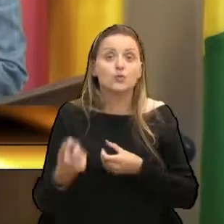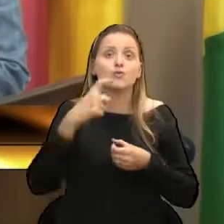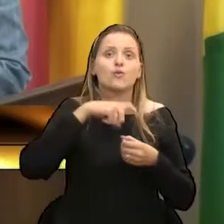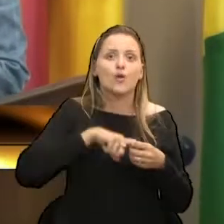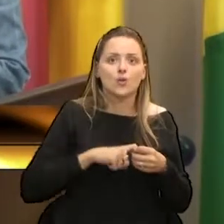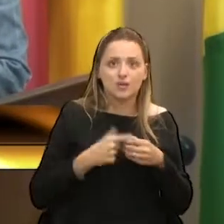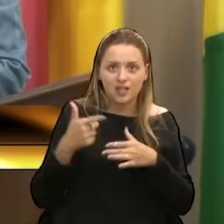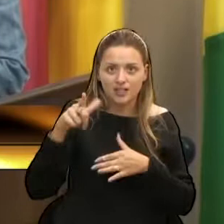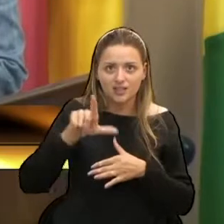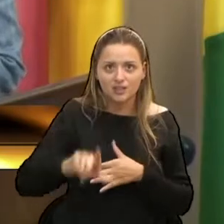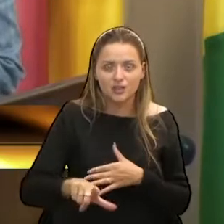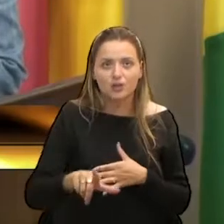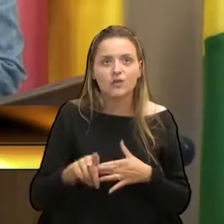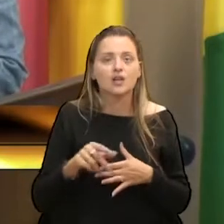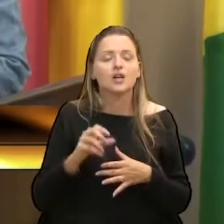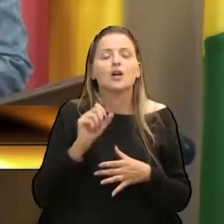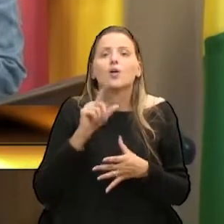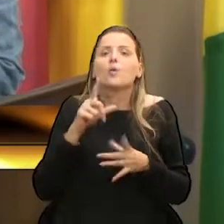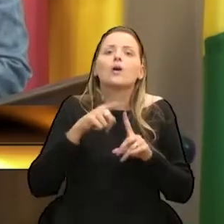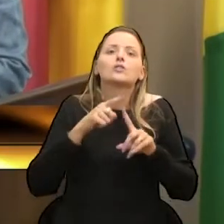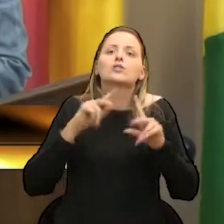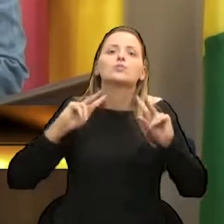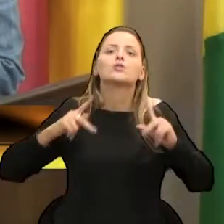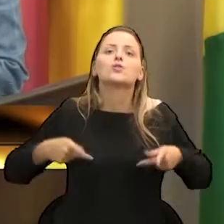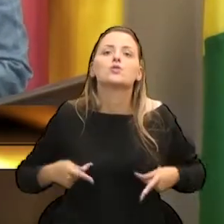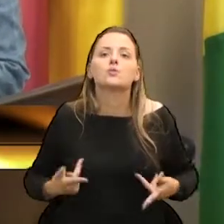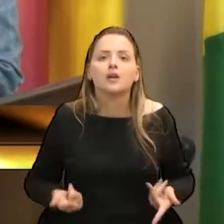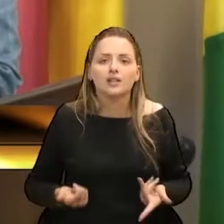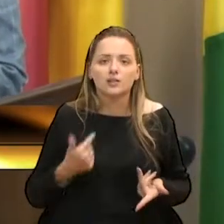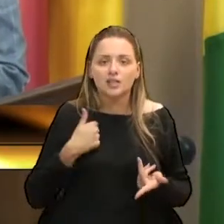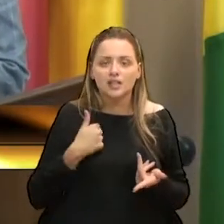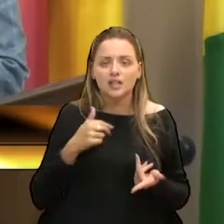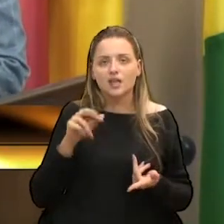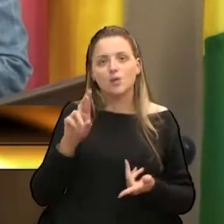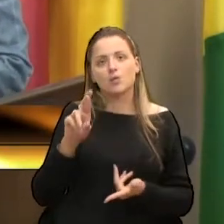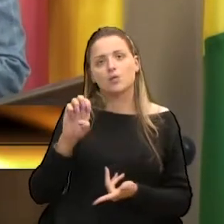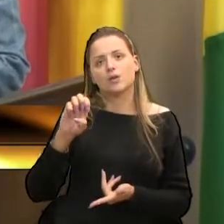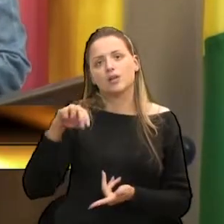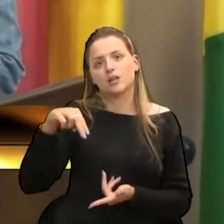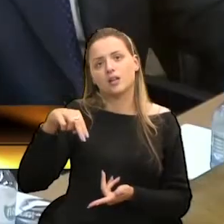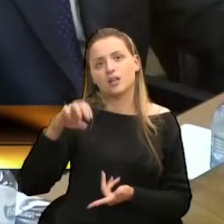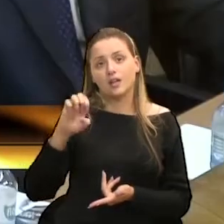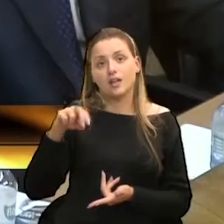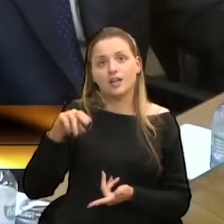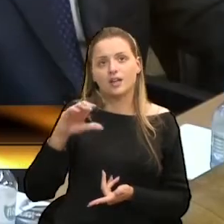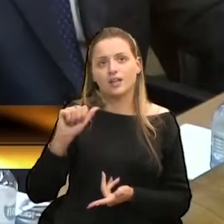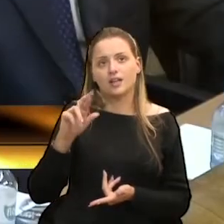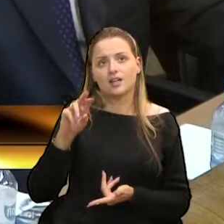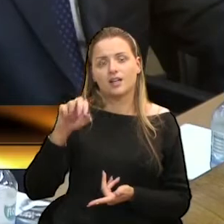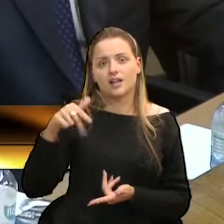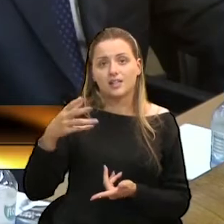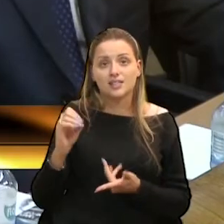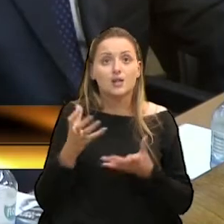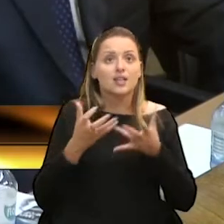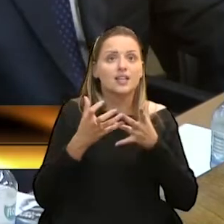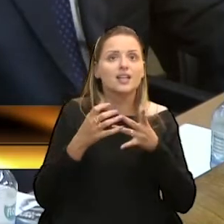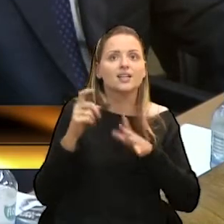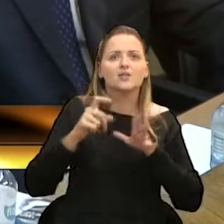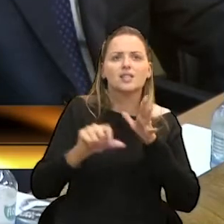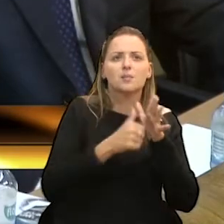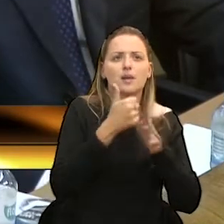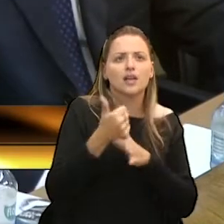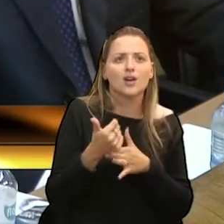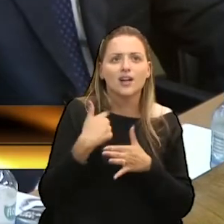de ser humano posso ser eu, se venho reencarnação após reencarnação, buscando ser um ser melhor? E será que eu